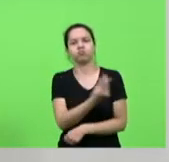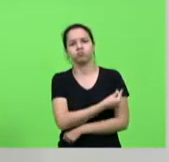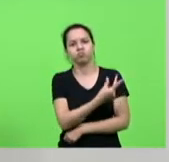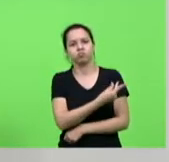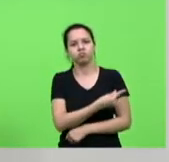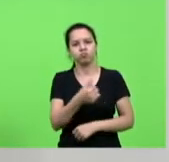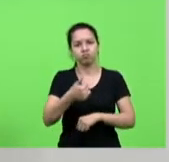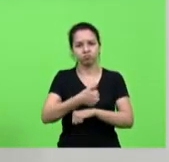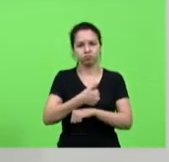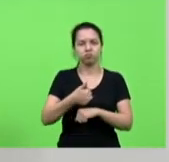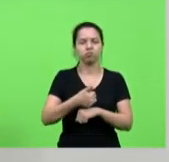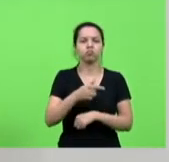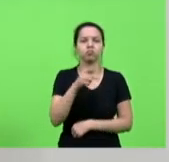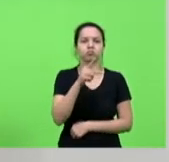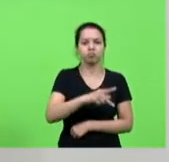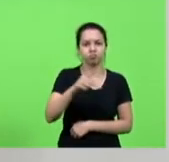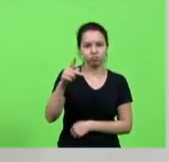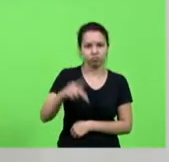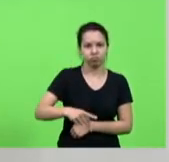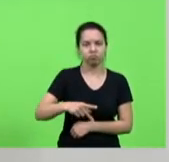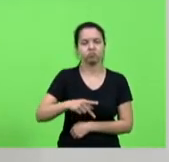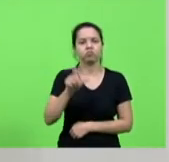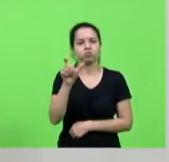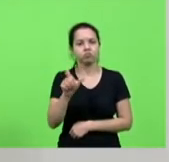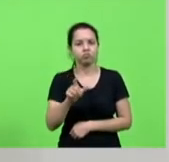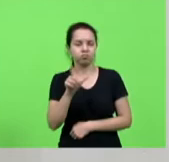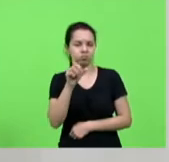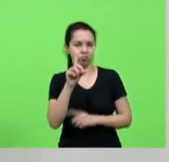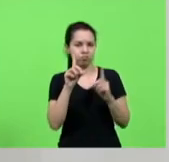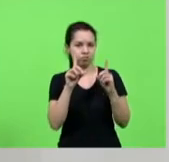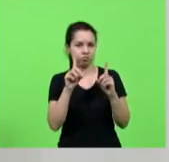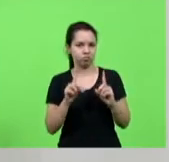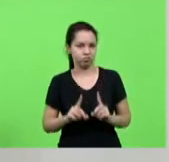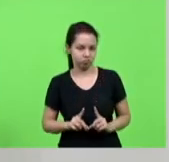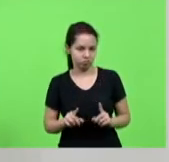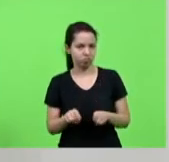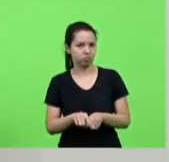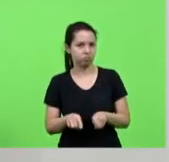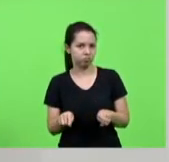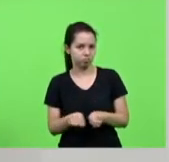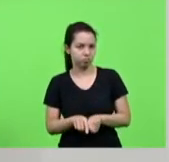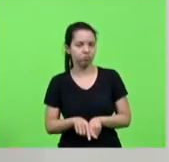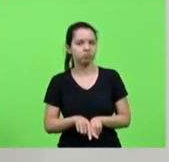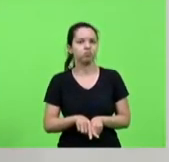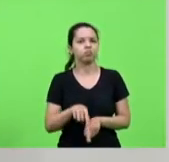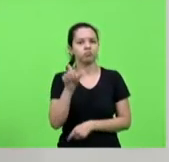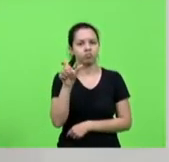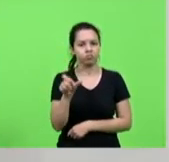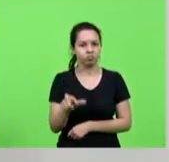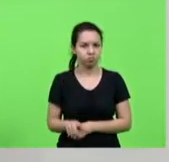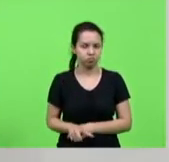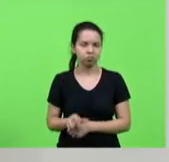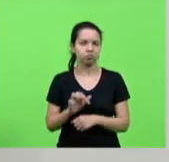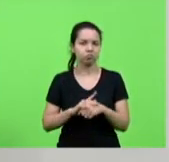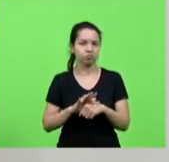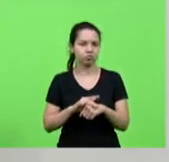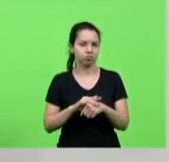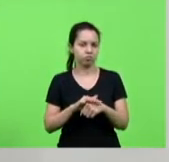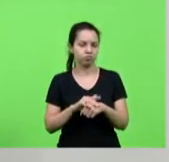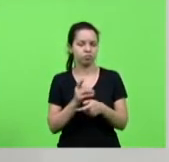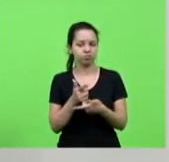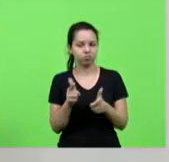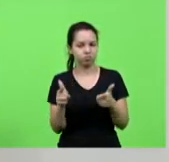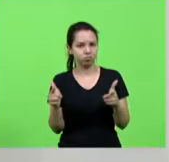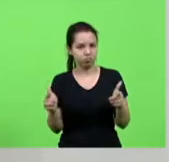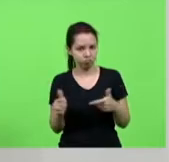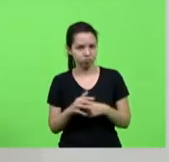professores, pessoas com deficiências e pessoas com comorbidades, para que o processo de imunização volte